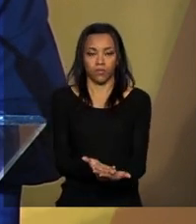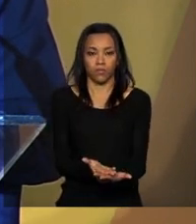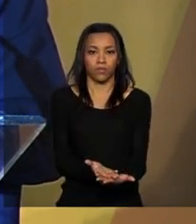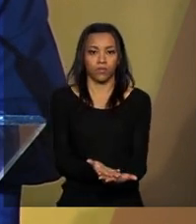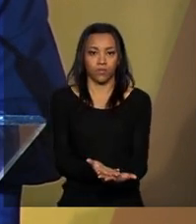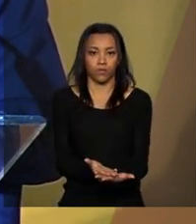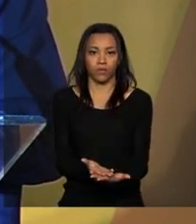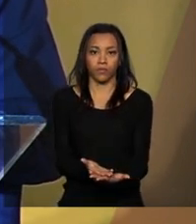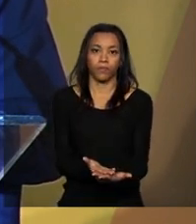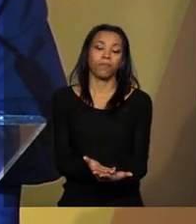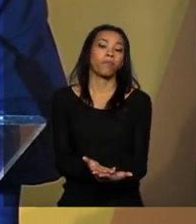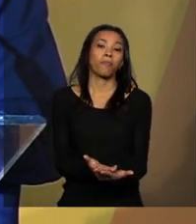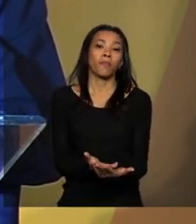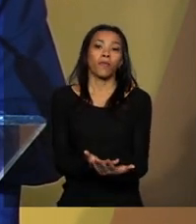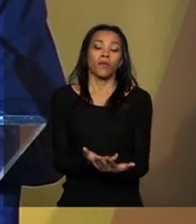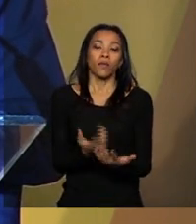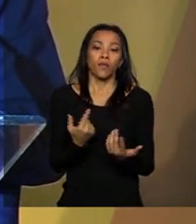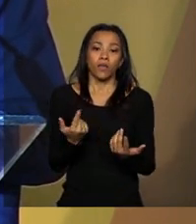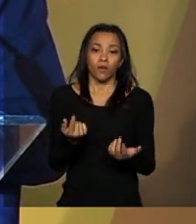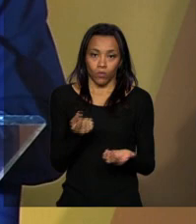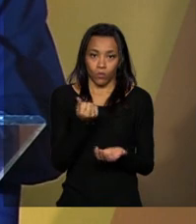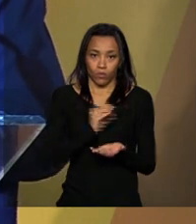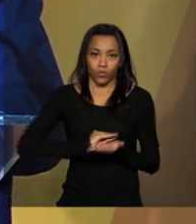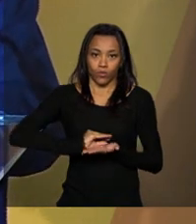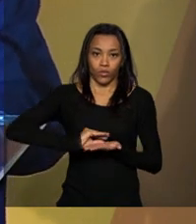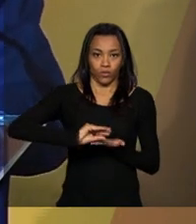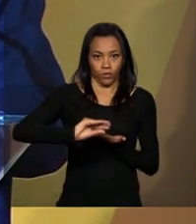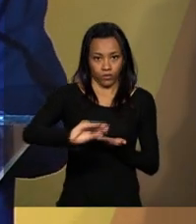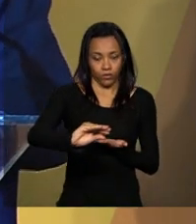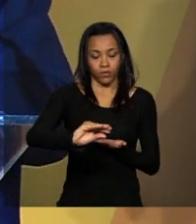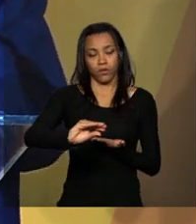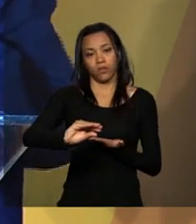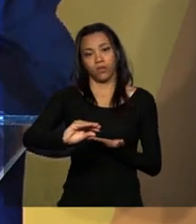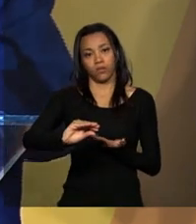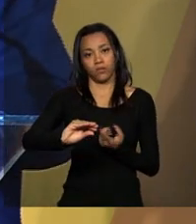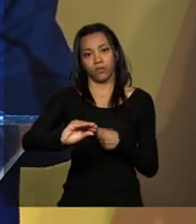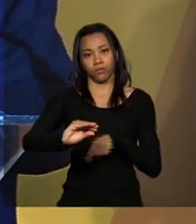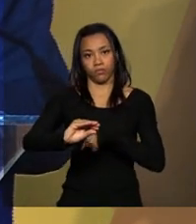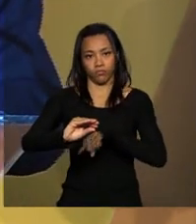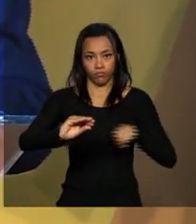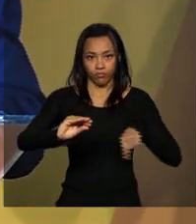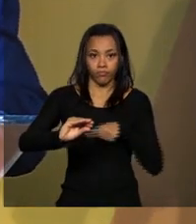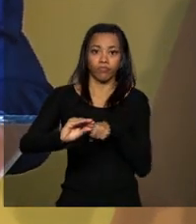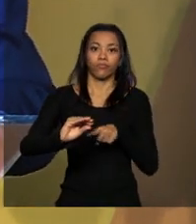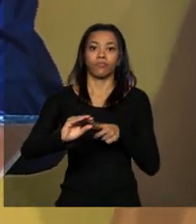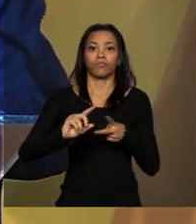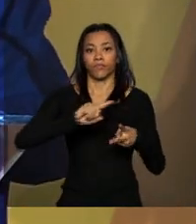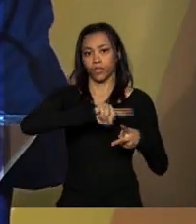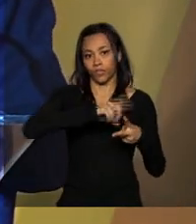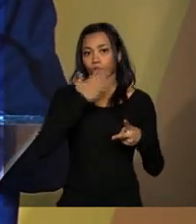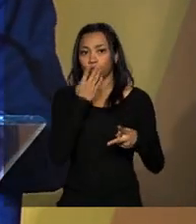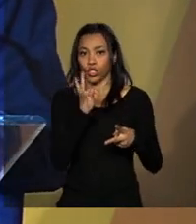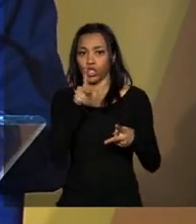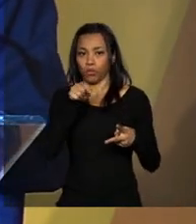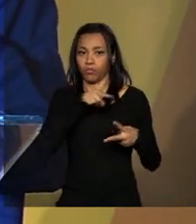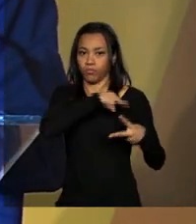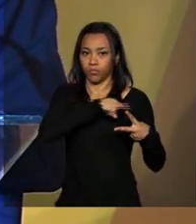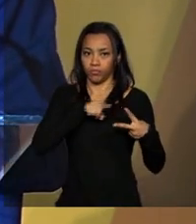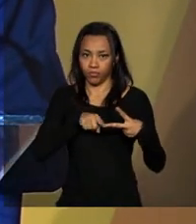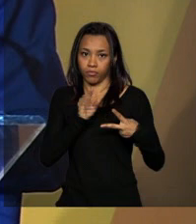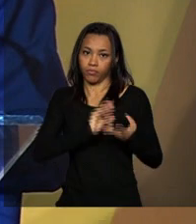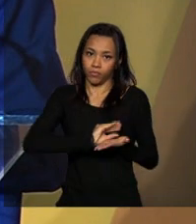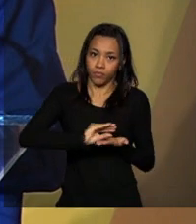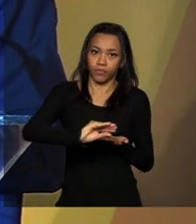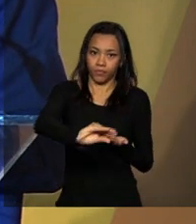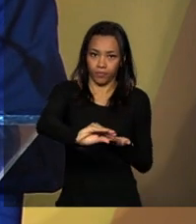acreditamos que os investimentos tanto de acionários como mesan que esse é o Esse